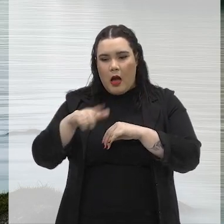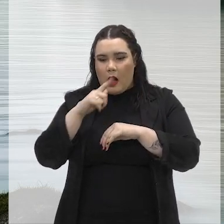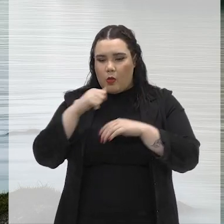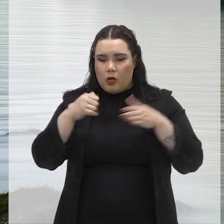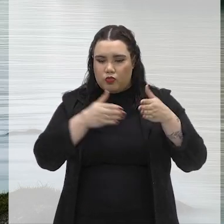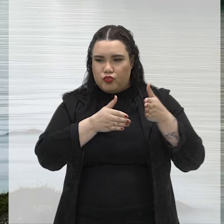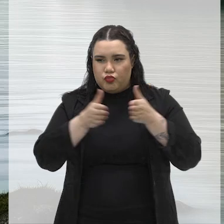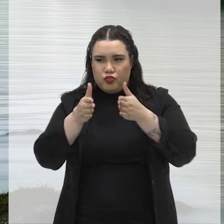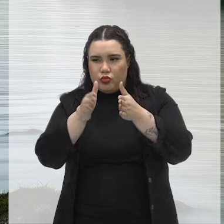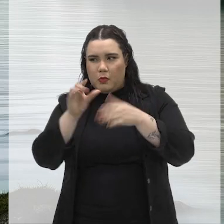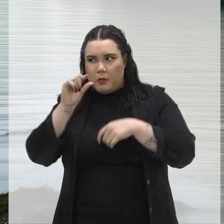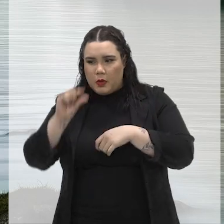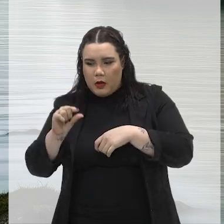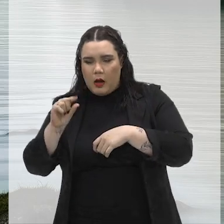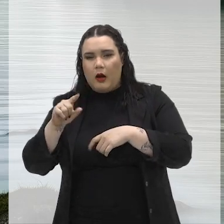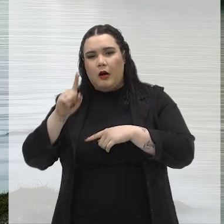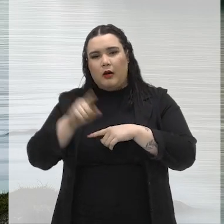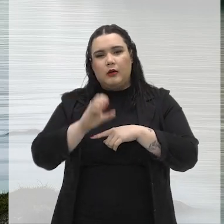ó, cerca de